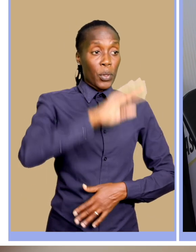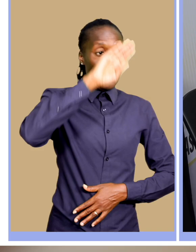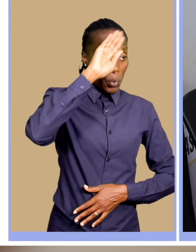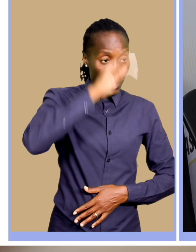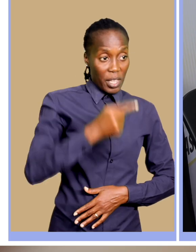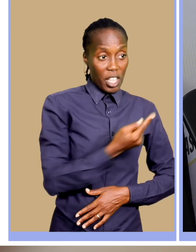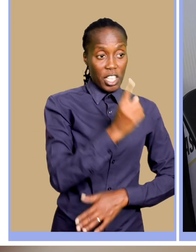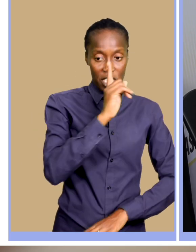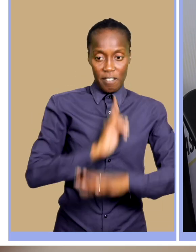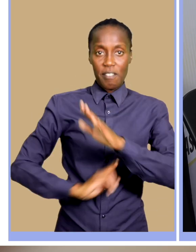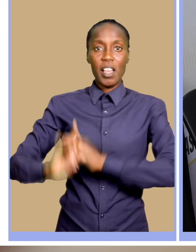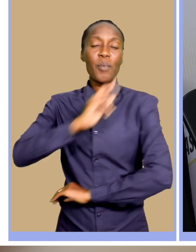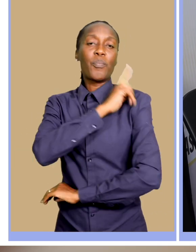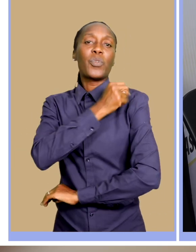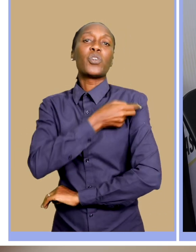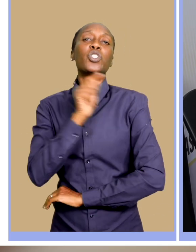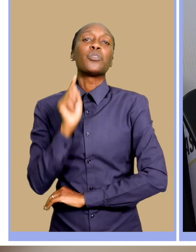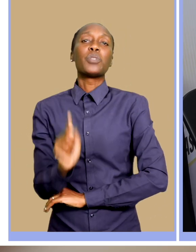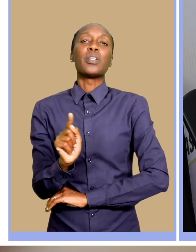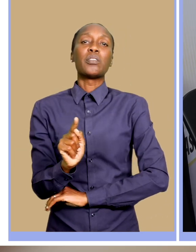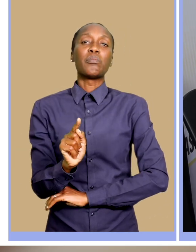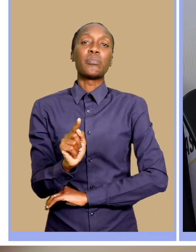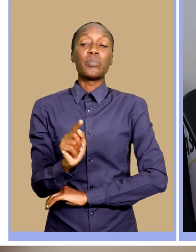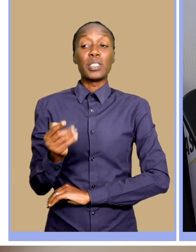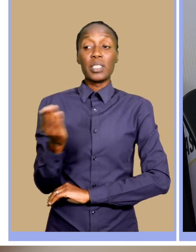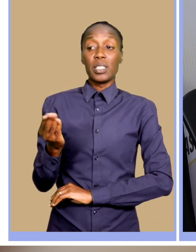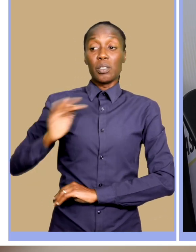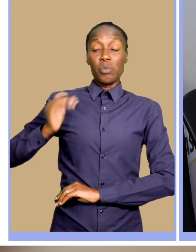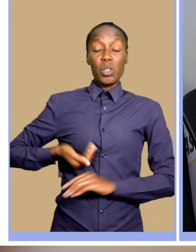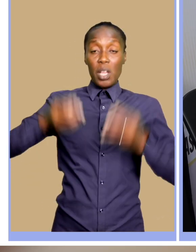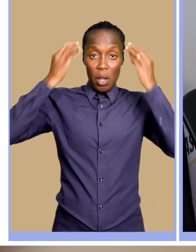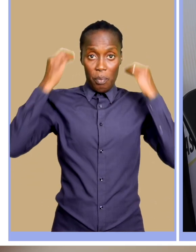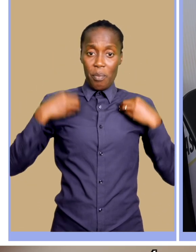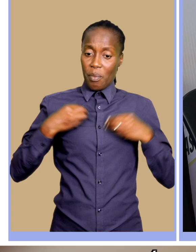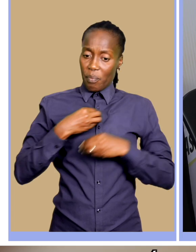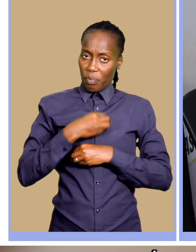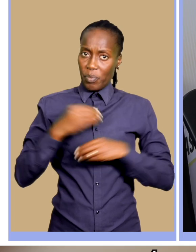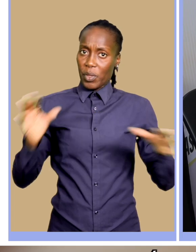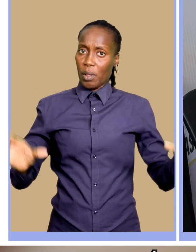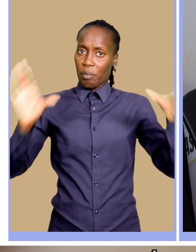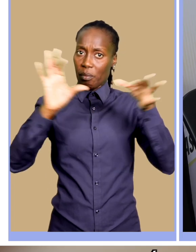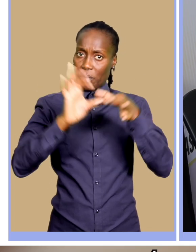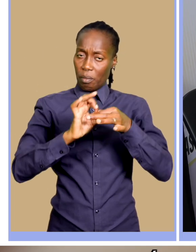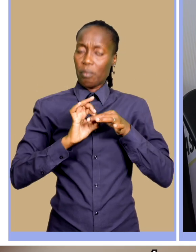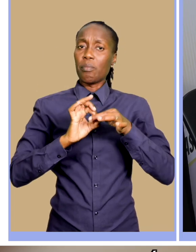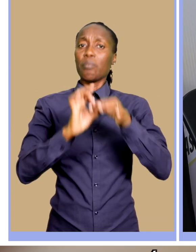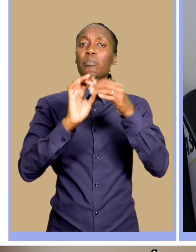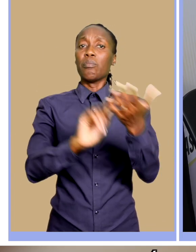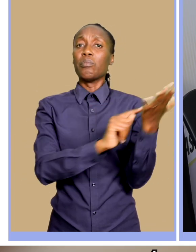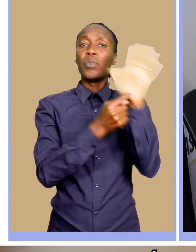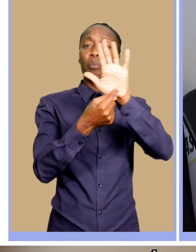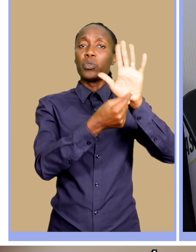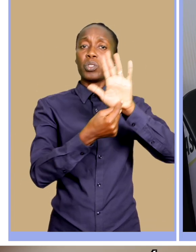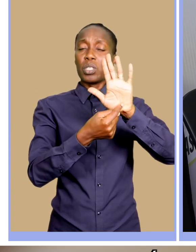unidades sanitárias, aos hospitais, e a doutora está lá a ligar e a mostrar, se